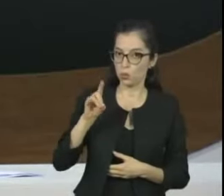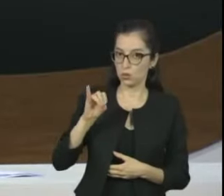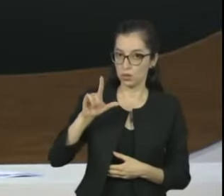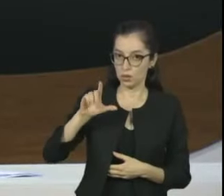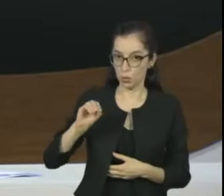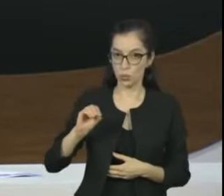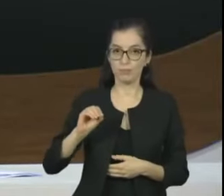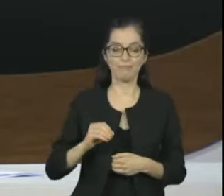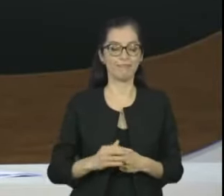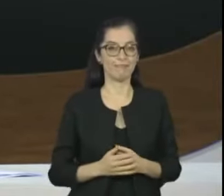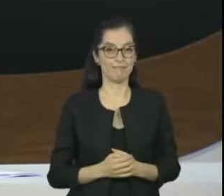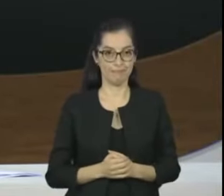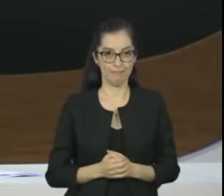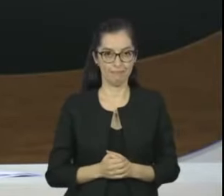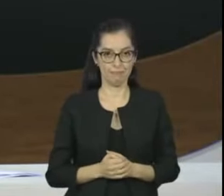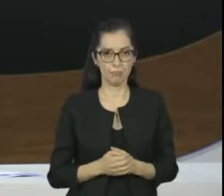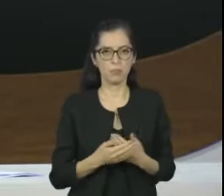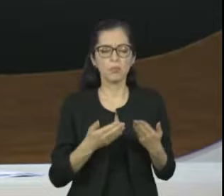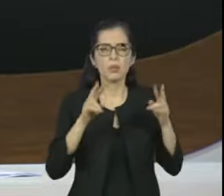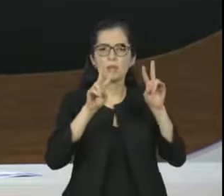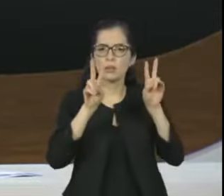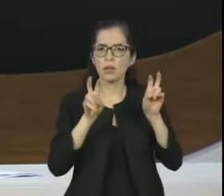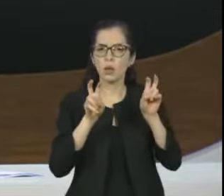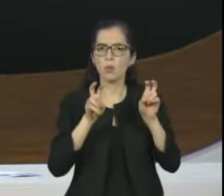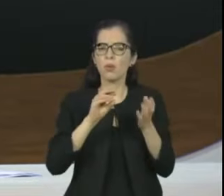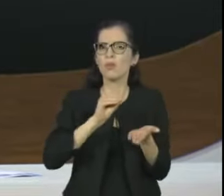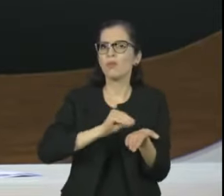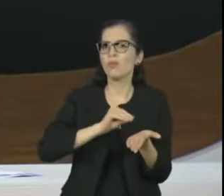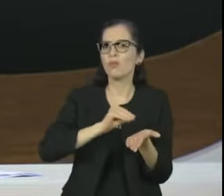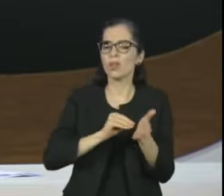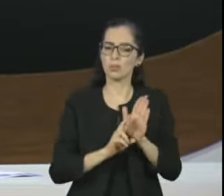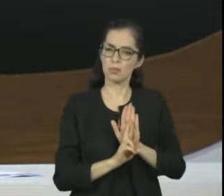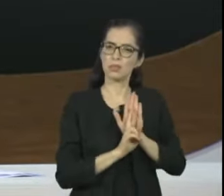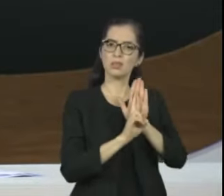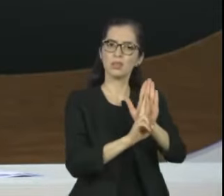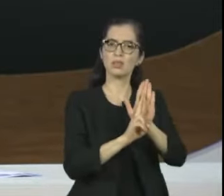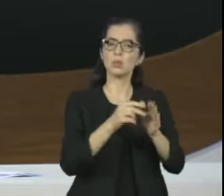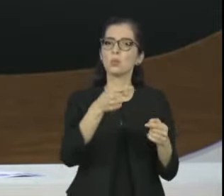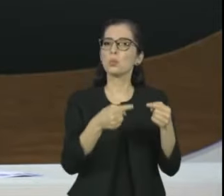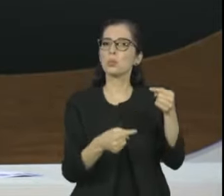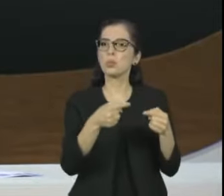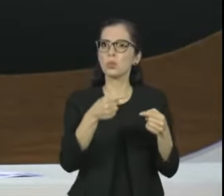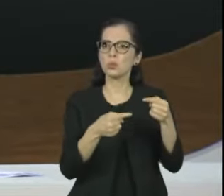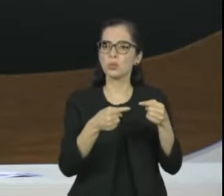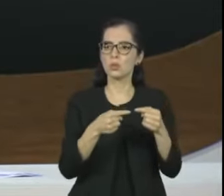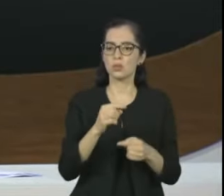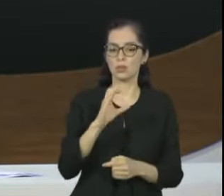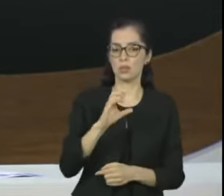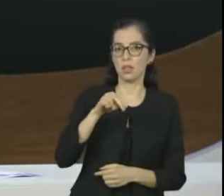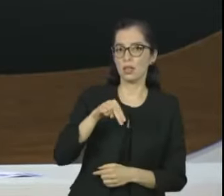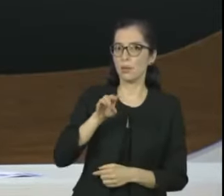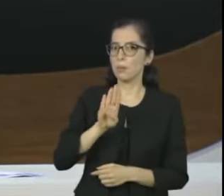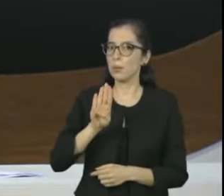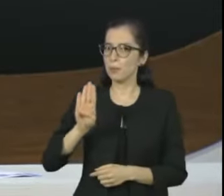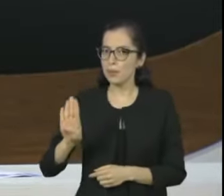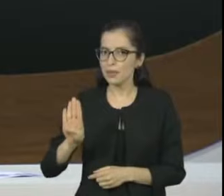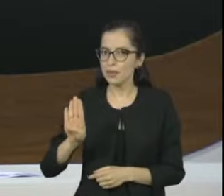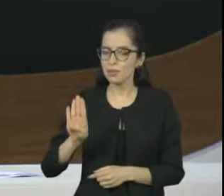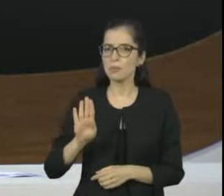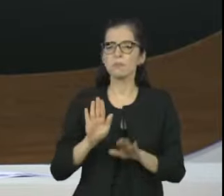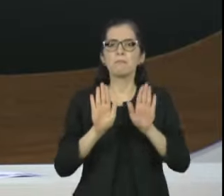voltando um pouquinho a questão da perda de representatividade por a CNBB senhor nega que isso tem a relação